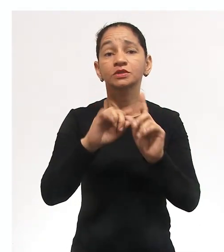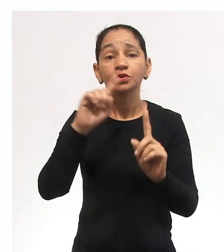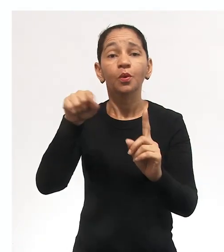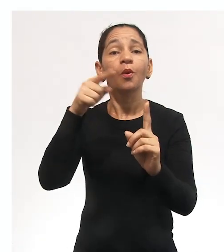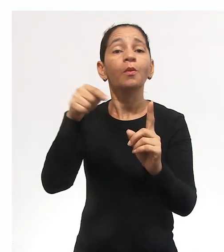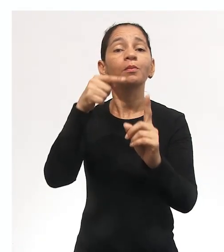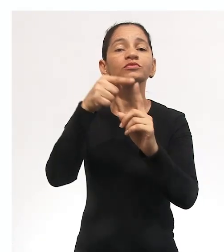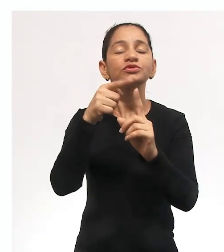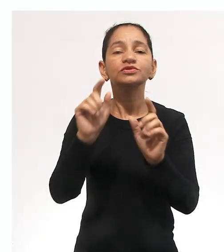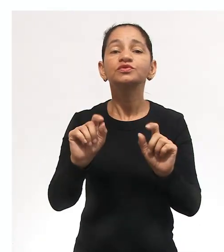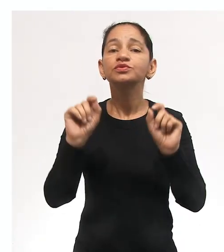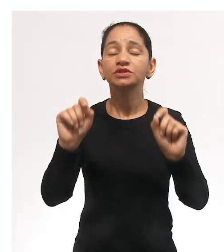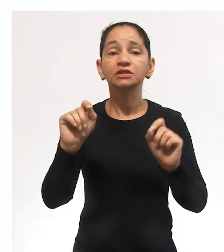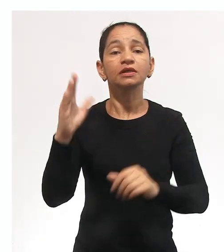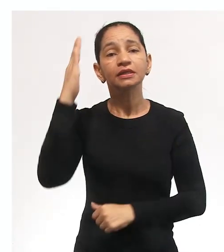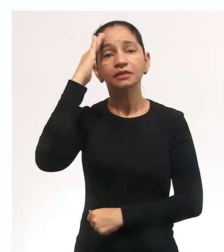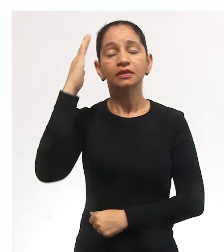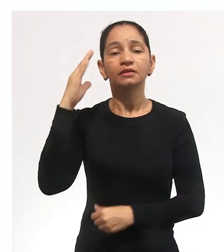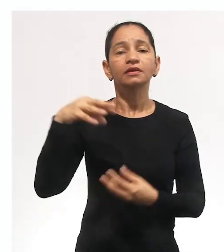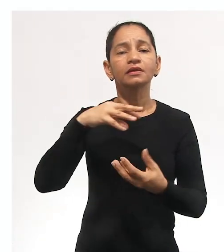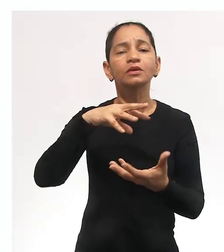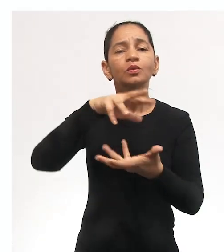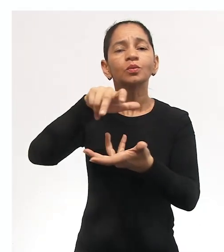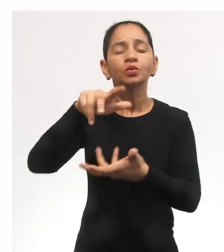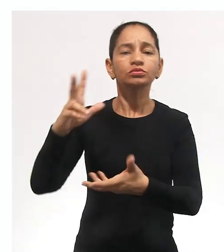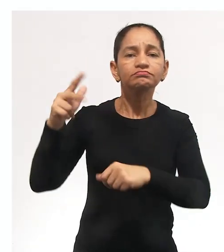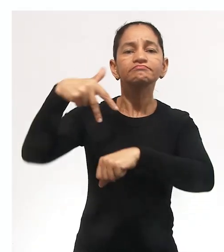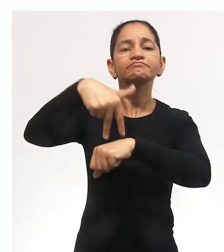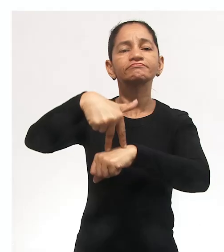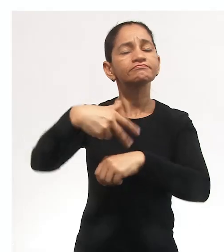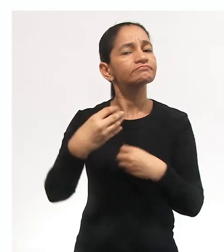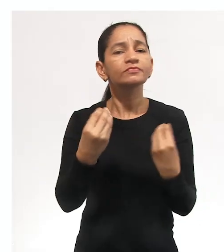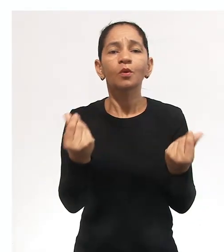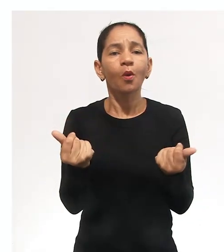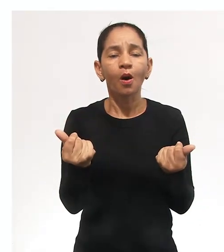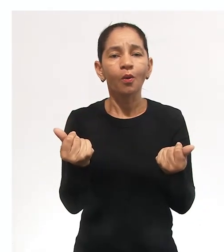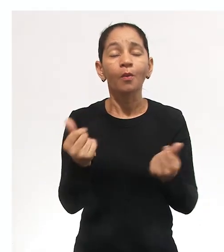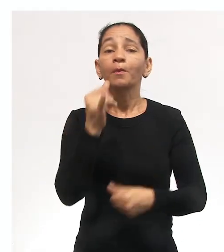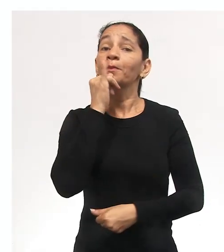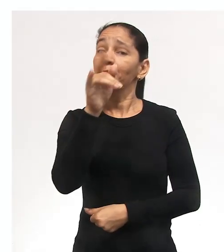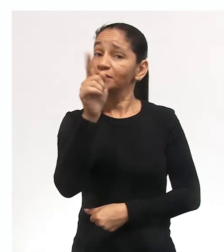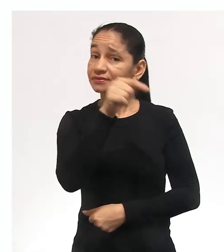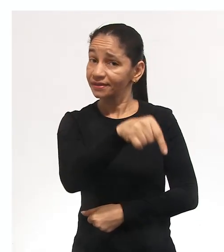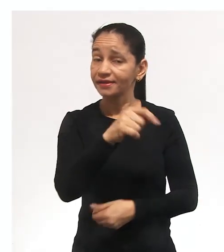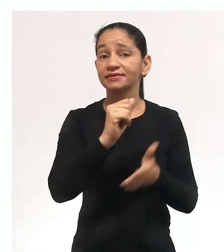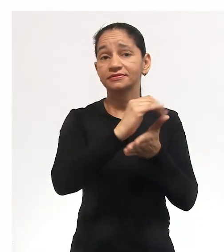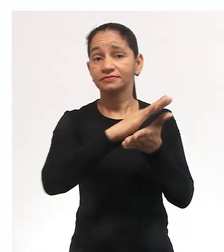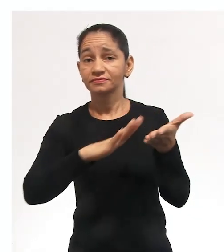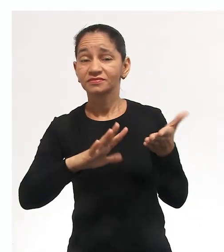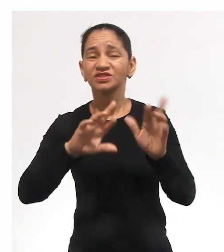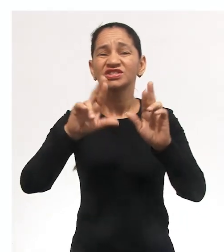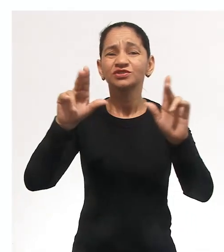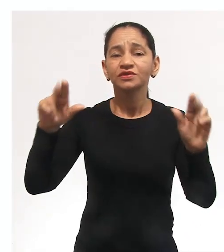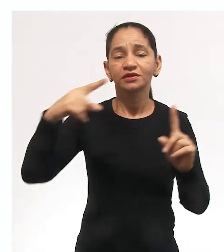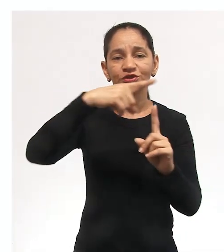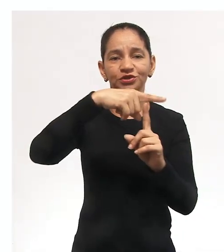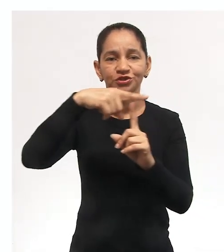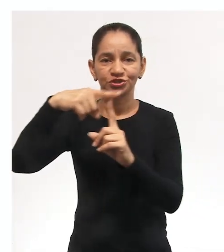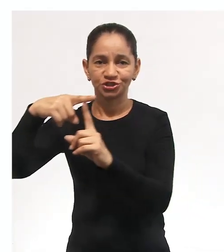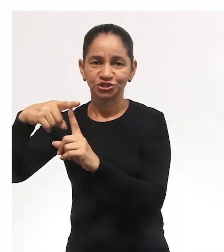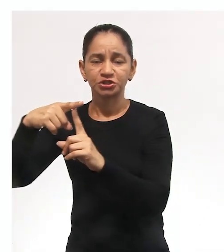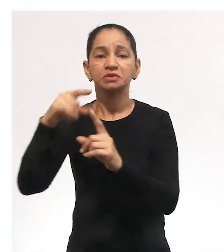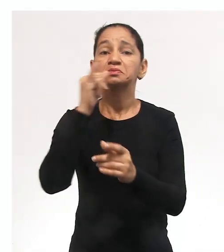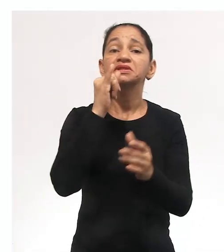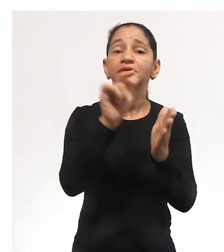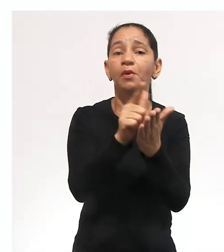de compreender e atuar no mundo. Quais são as ações do letramento? Leitura de diferentes gêneros textuais,